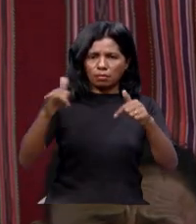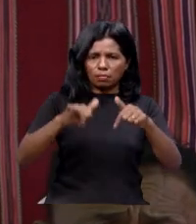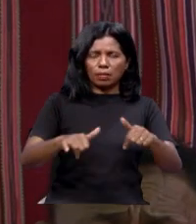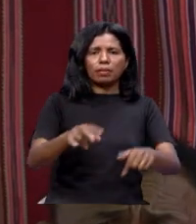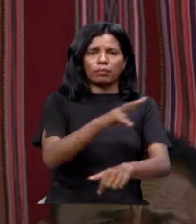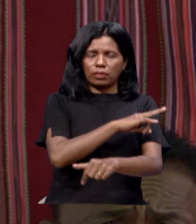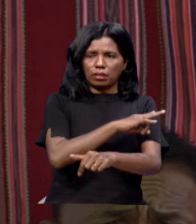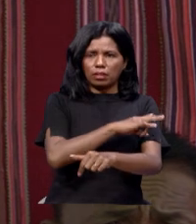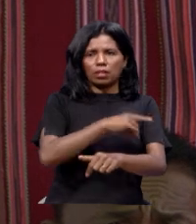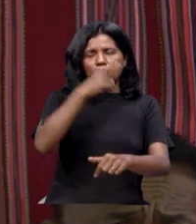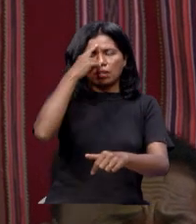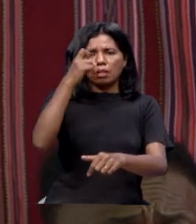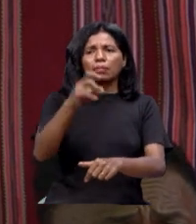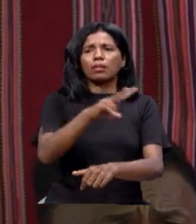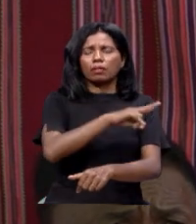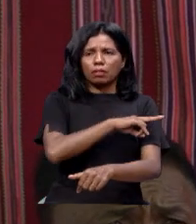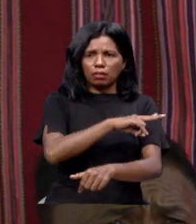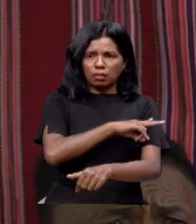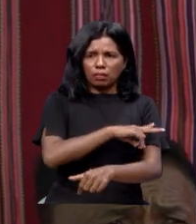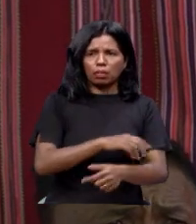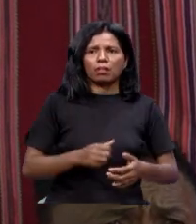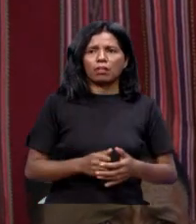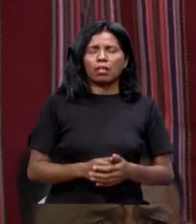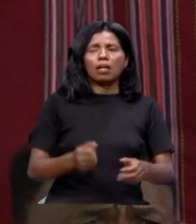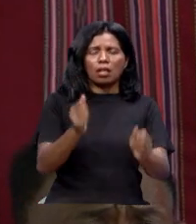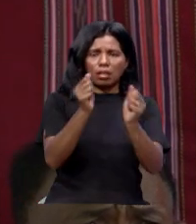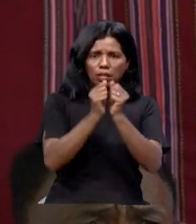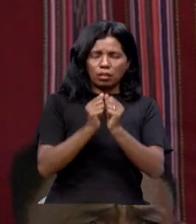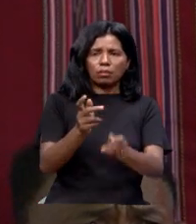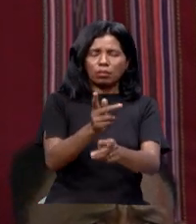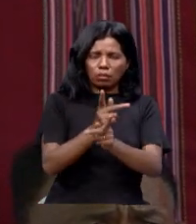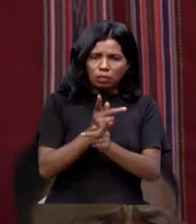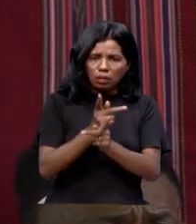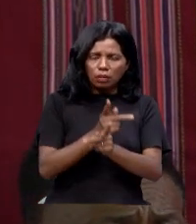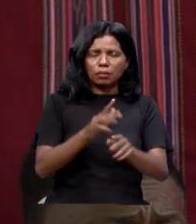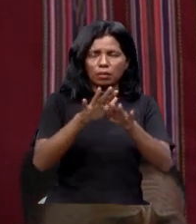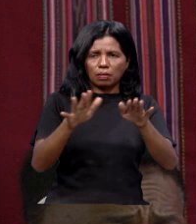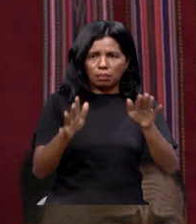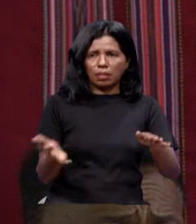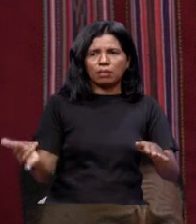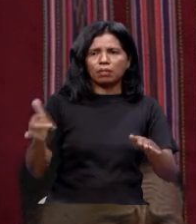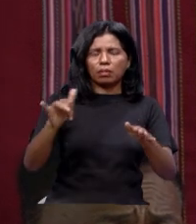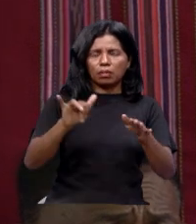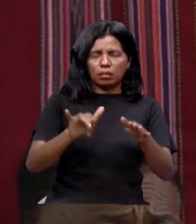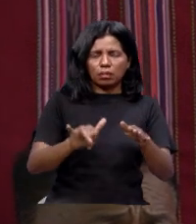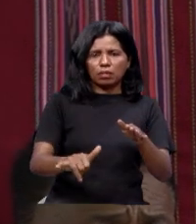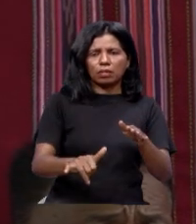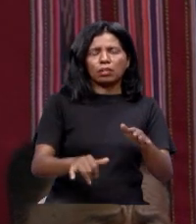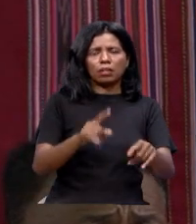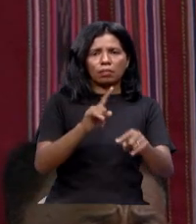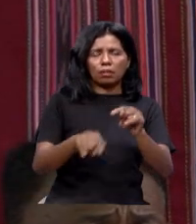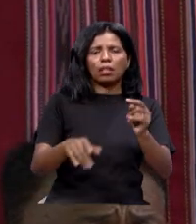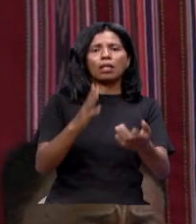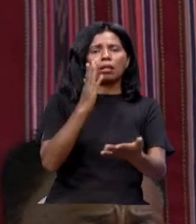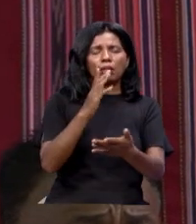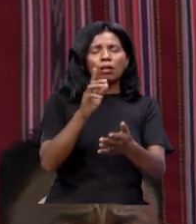tampa, immunizzazione ingane, a tu assicura lavare che siamo i crescimenti, no, trava mora